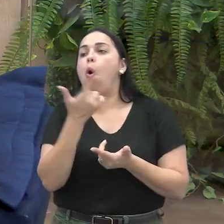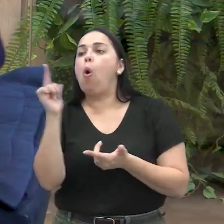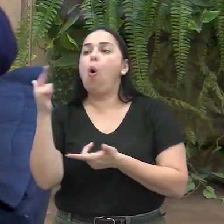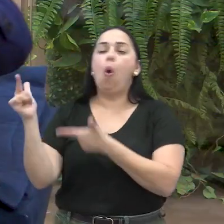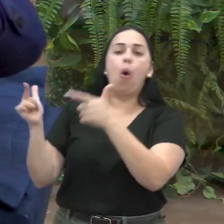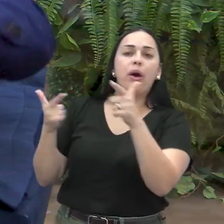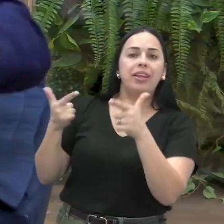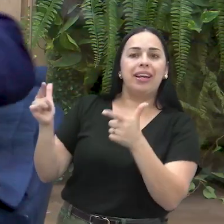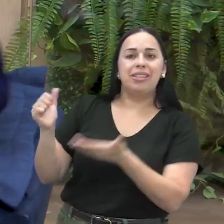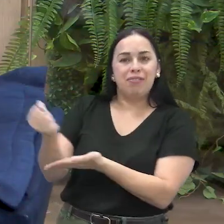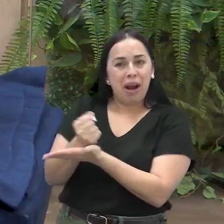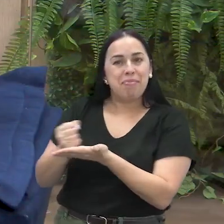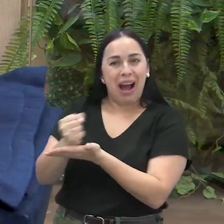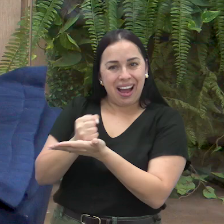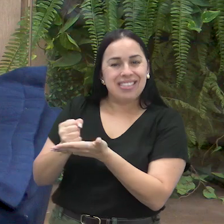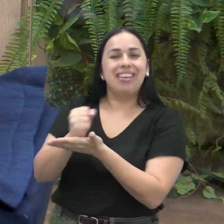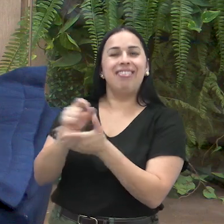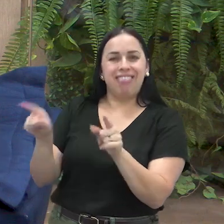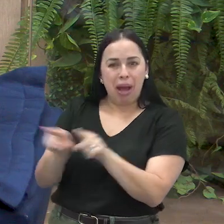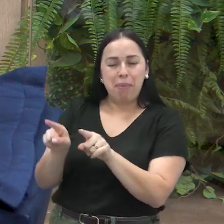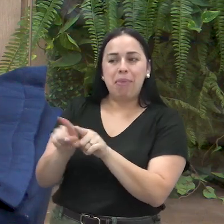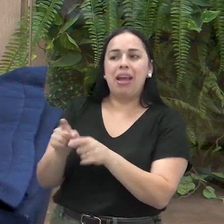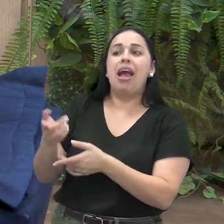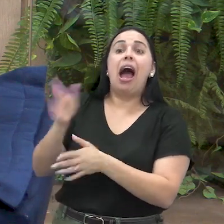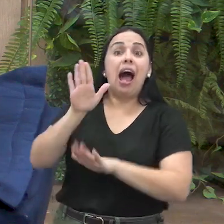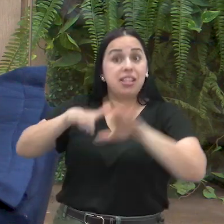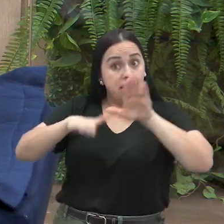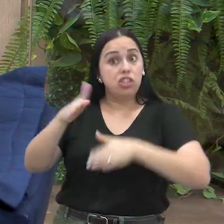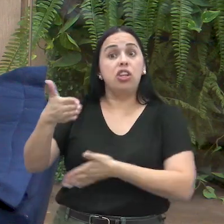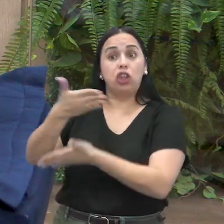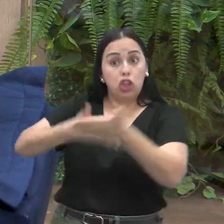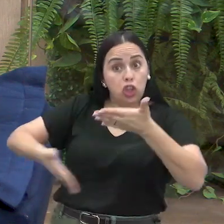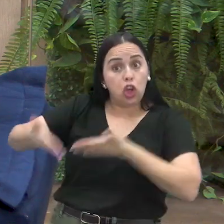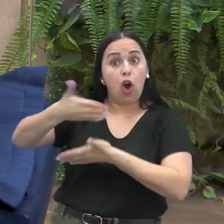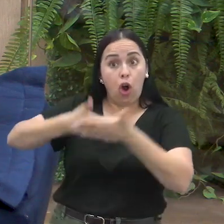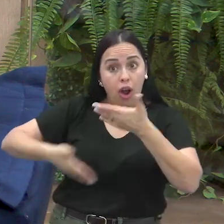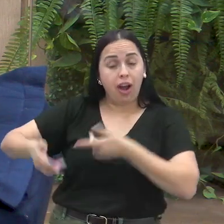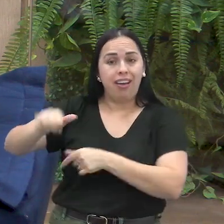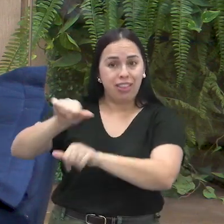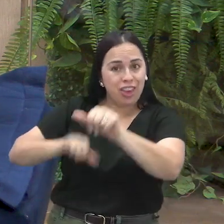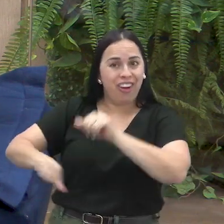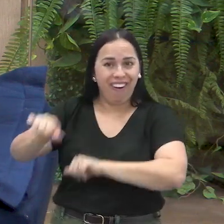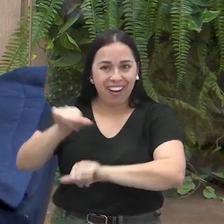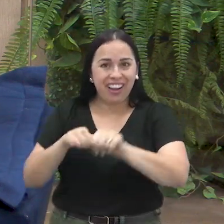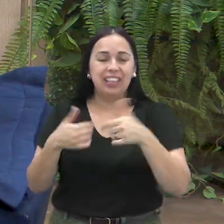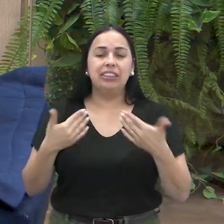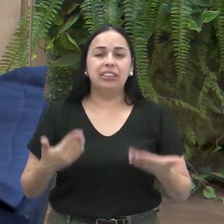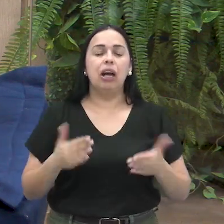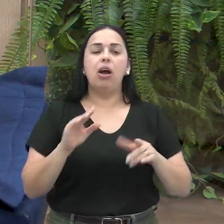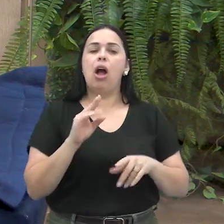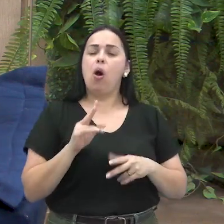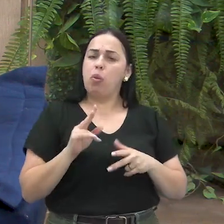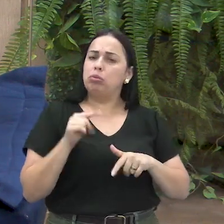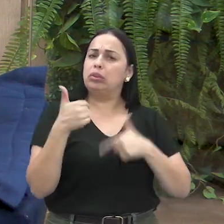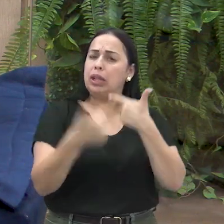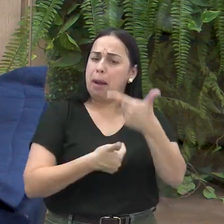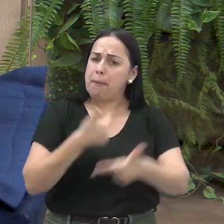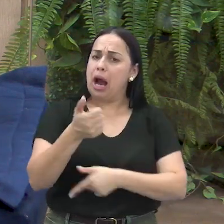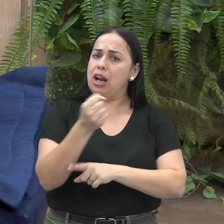Outras farmácias comunitárias foram surgindo também, a gente conversa para ver se tem um medicamento, a troca para ajudar aquela pessoa. Enfim, o trabalho